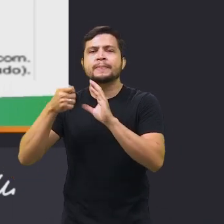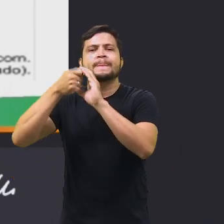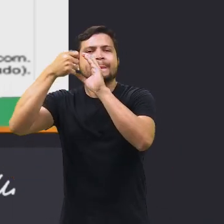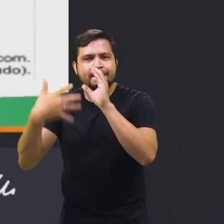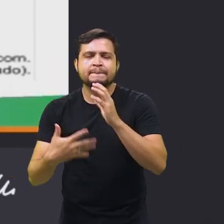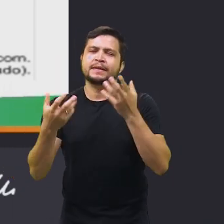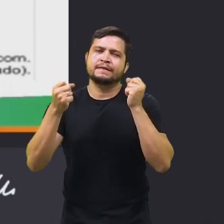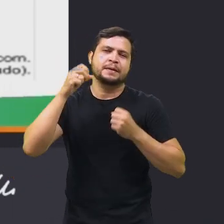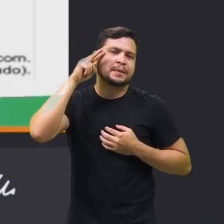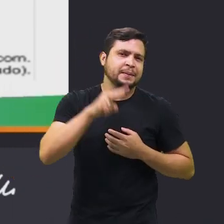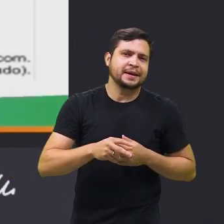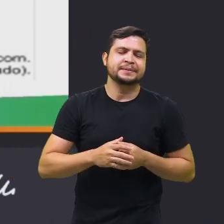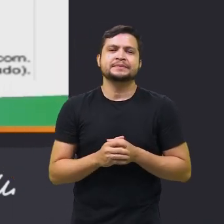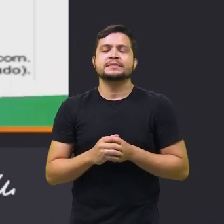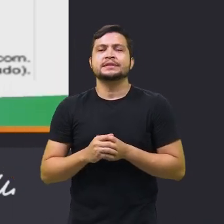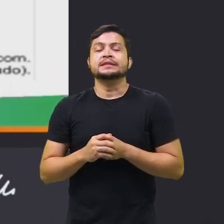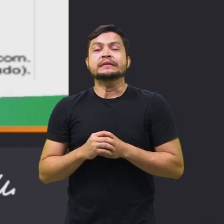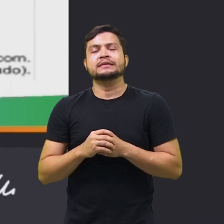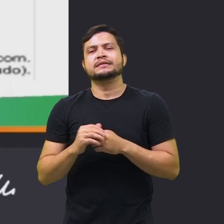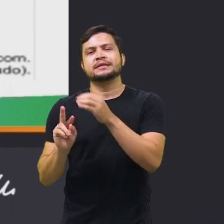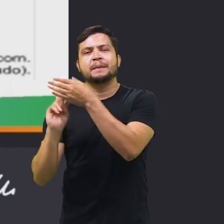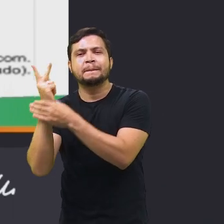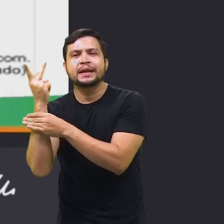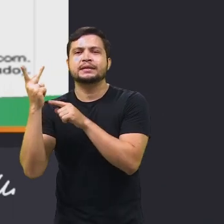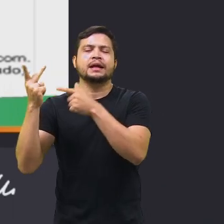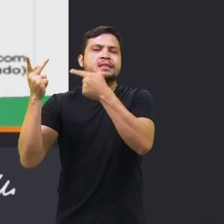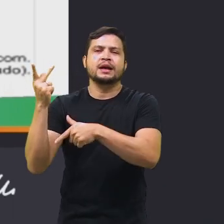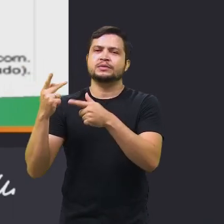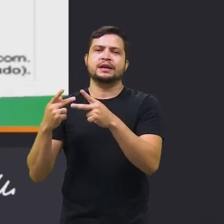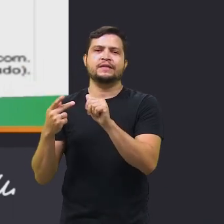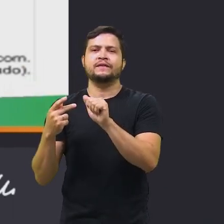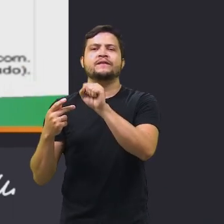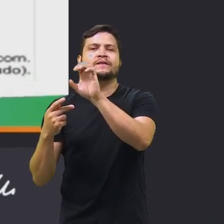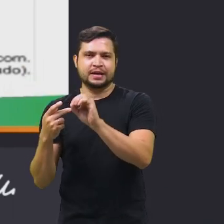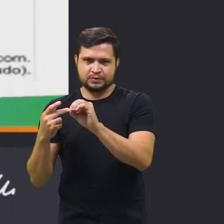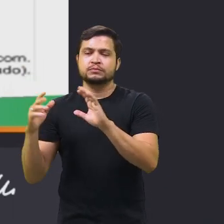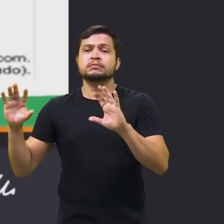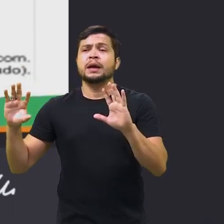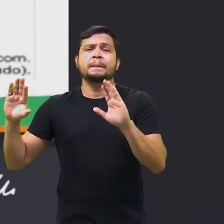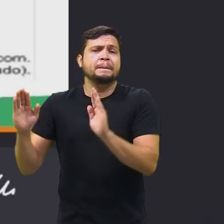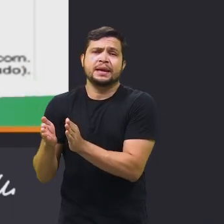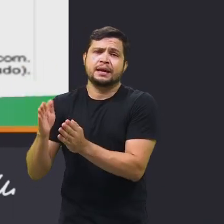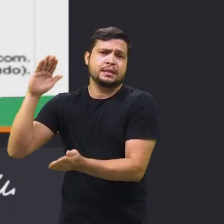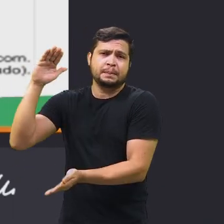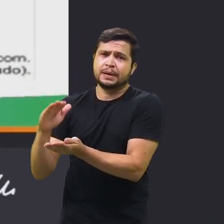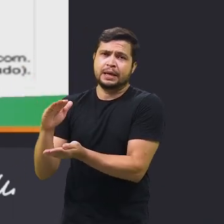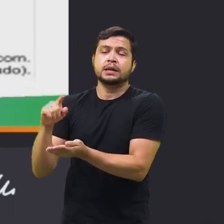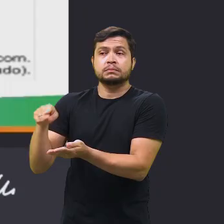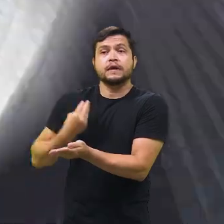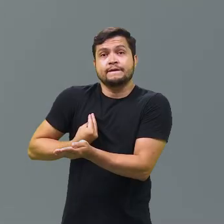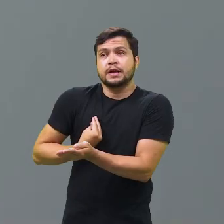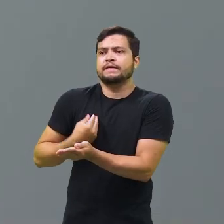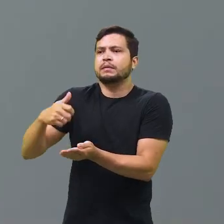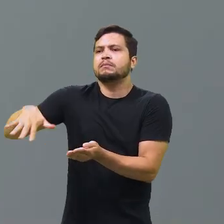briófitas quais são? Vamos lá! São plantas avasculares de pequeno porte que sobrevivem em ambientes